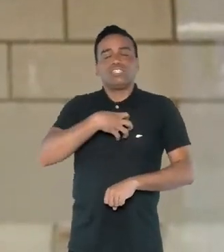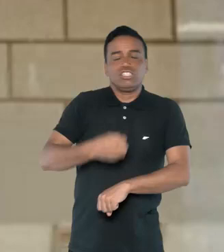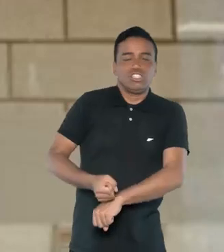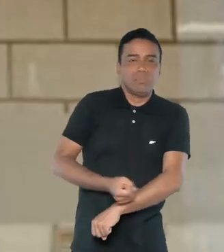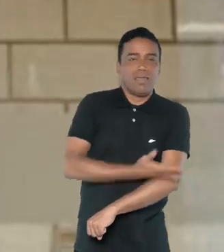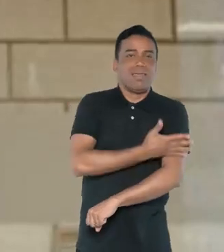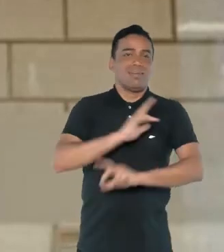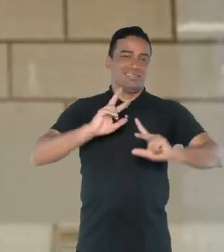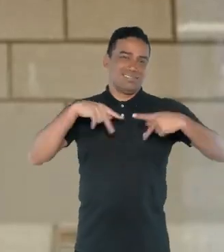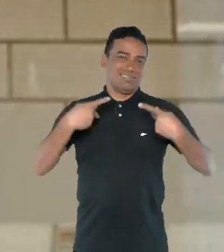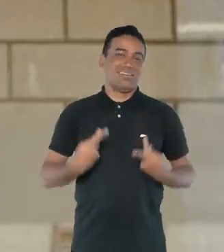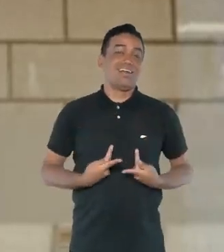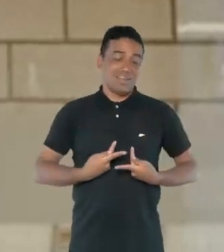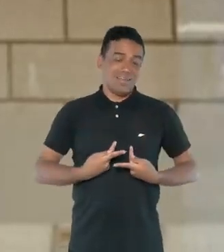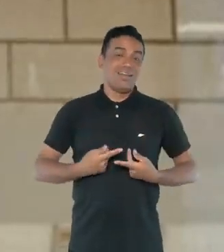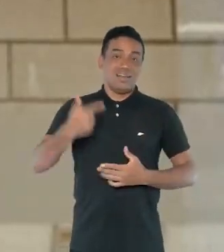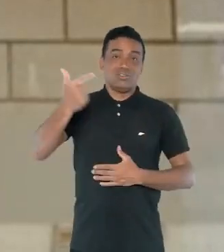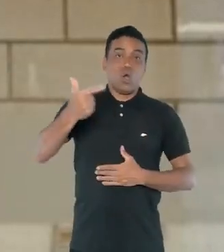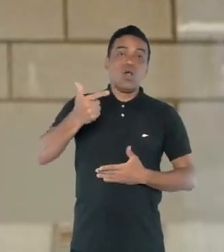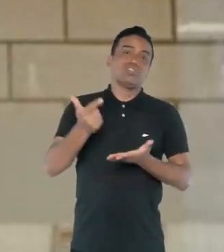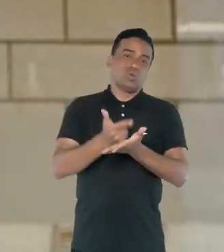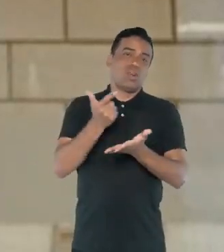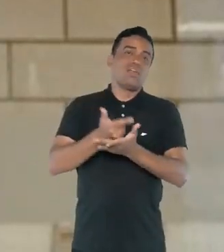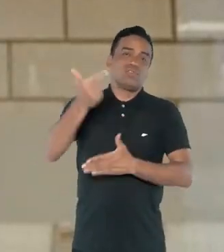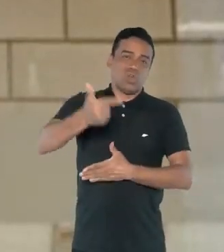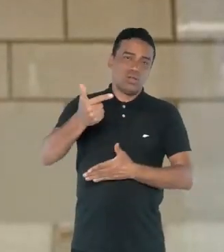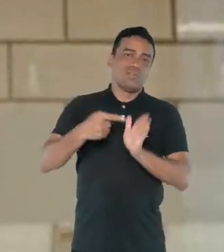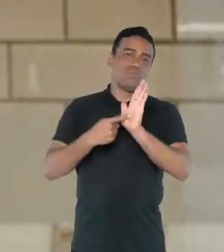vai fazer nesse livro 2. Aí,